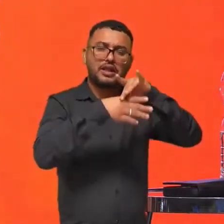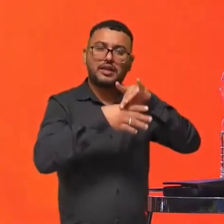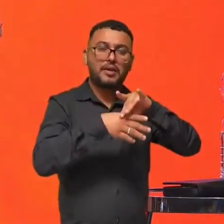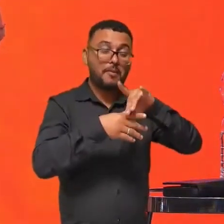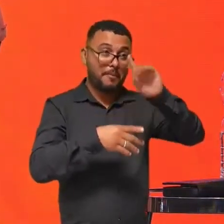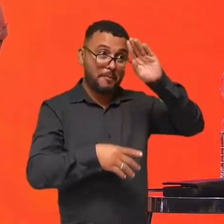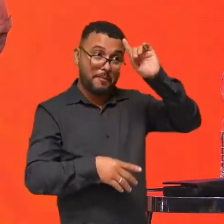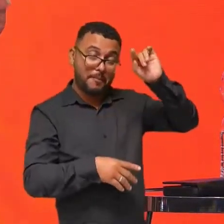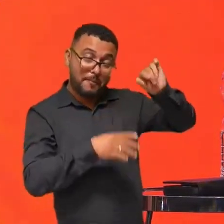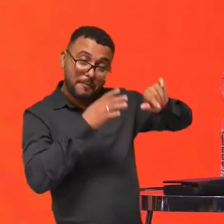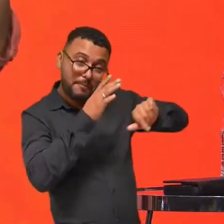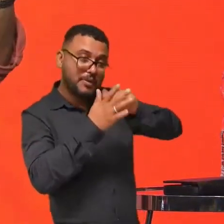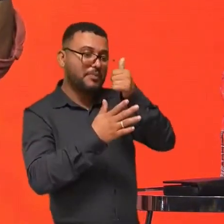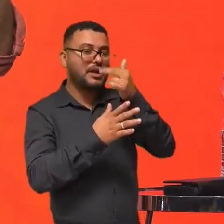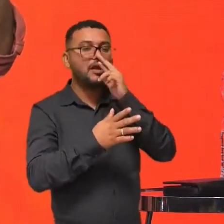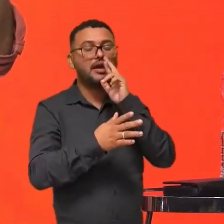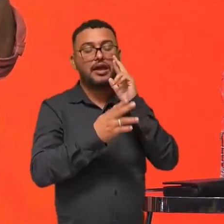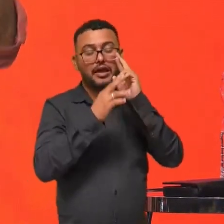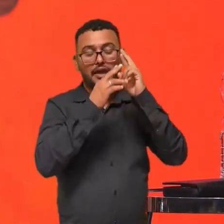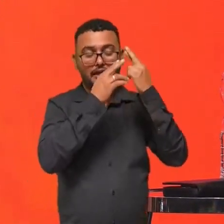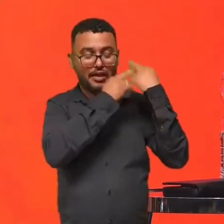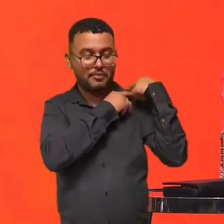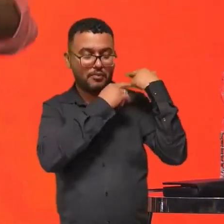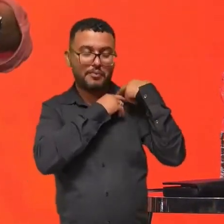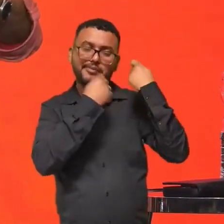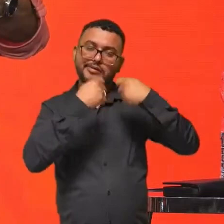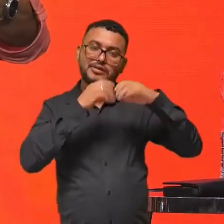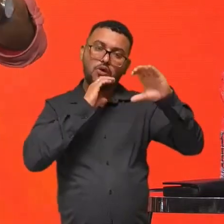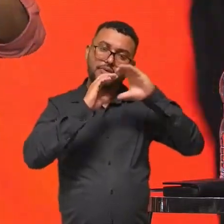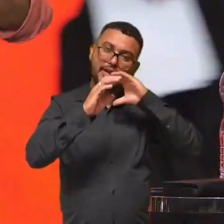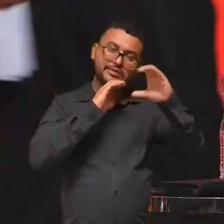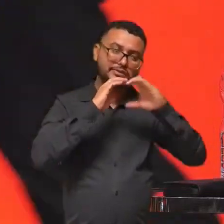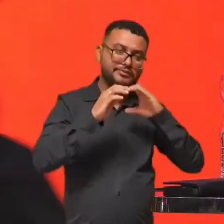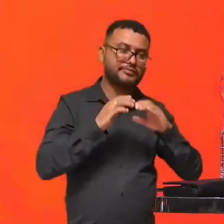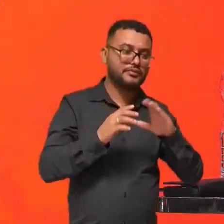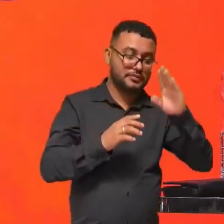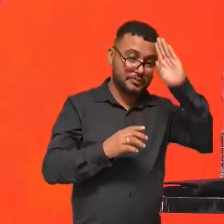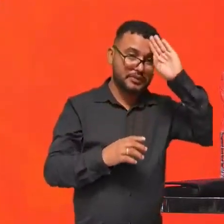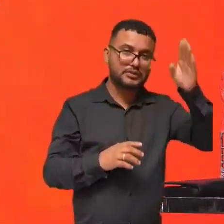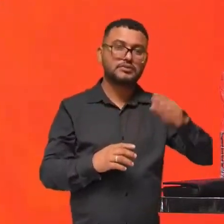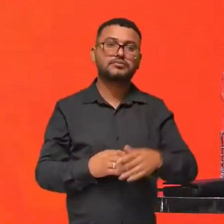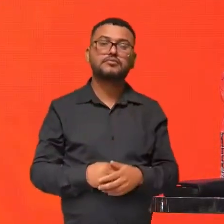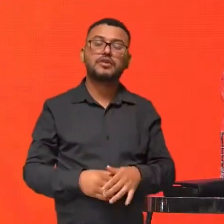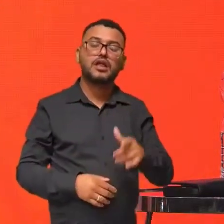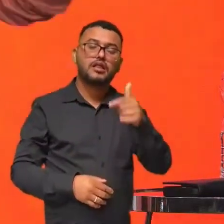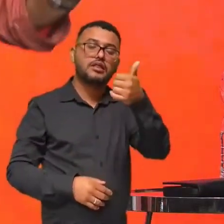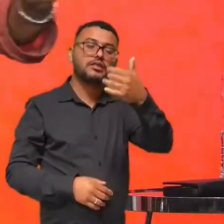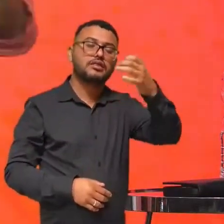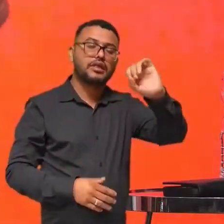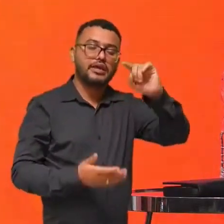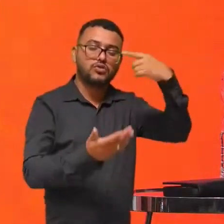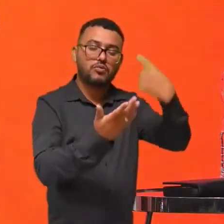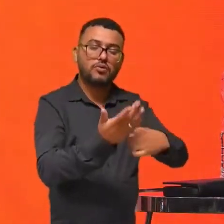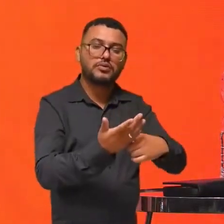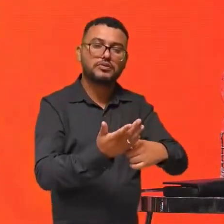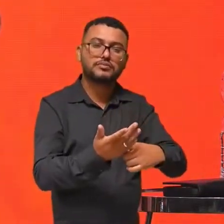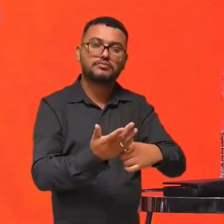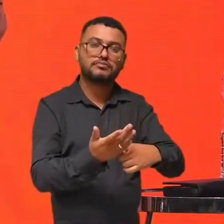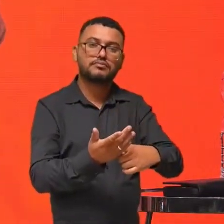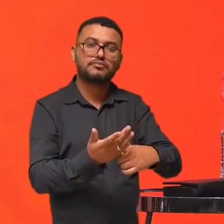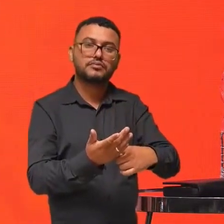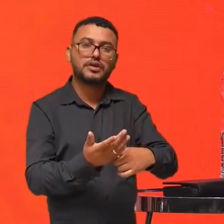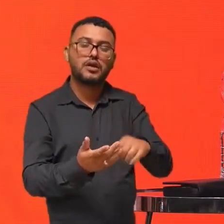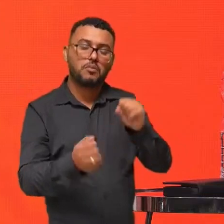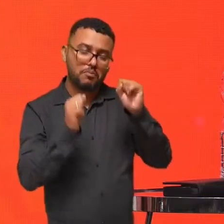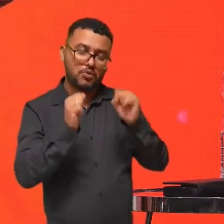é falar com o público. Essa é a primeira obrigação. Assim, eu tenho 10 compromissos. Eu posso cancelar todos, menos aquele de